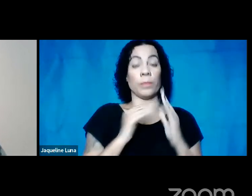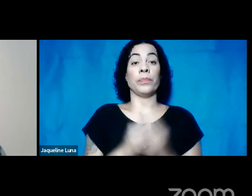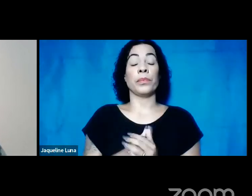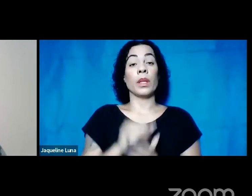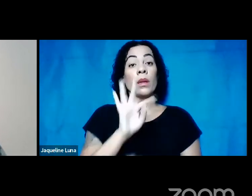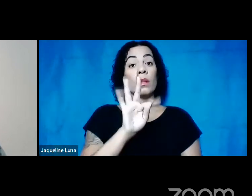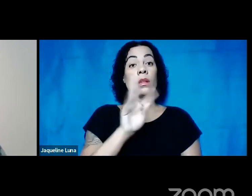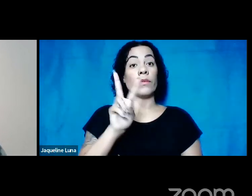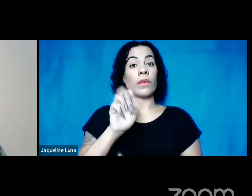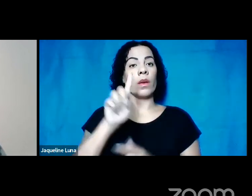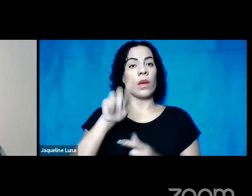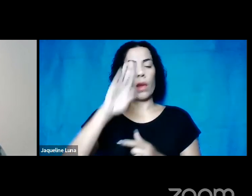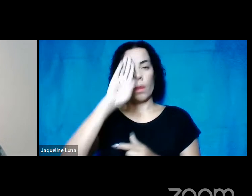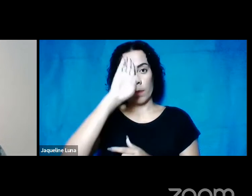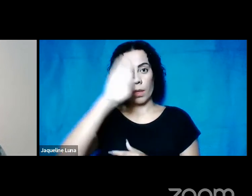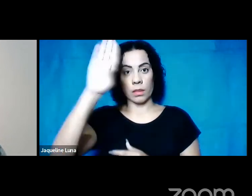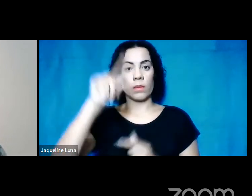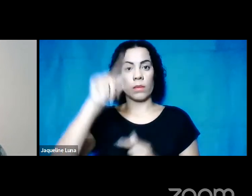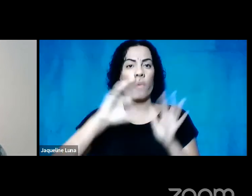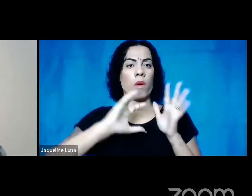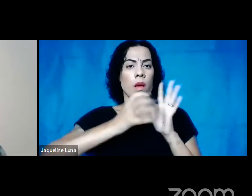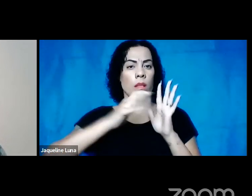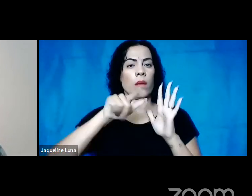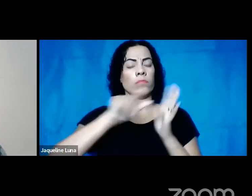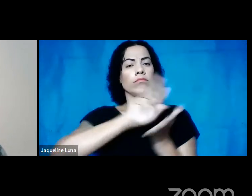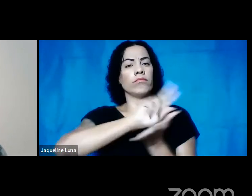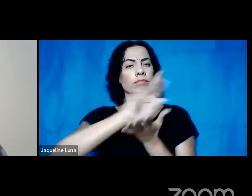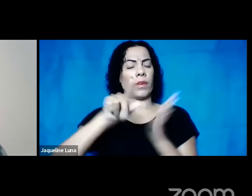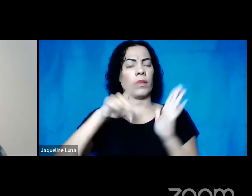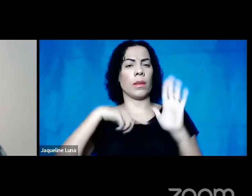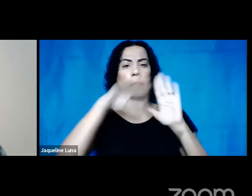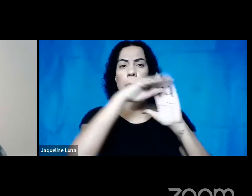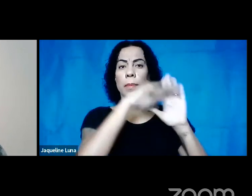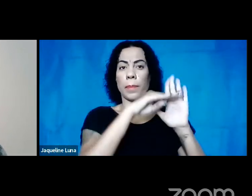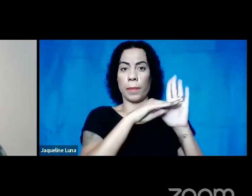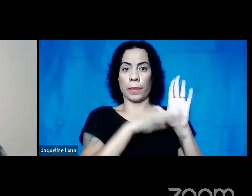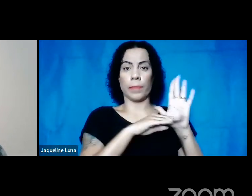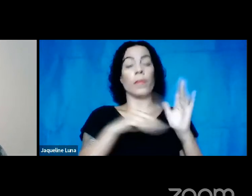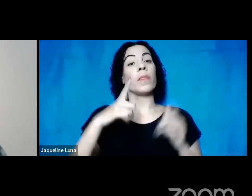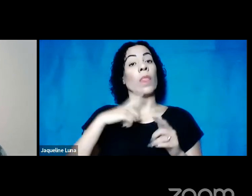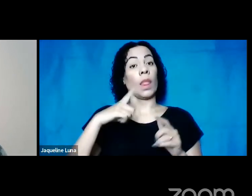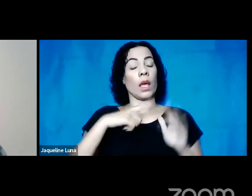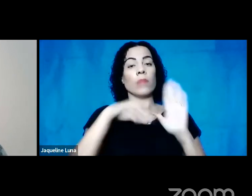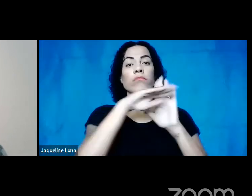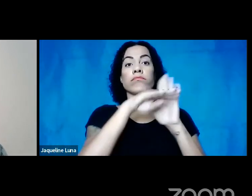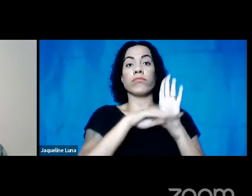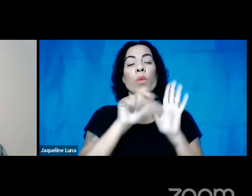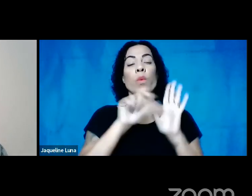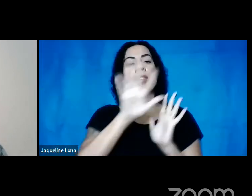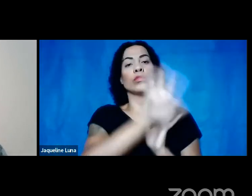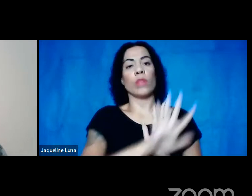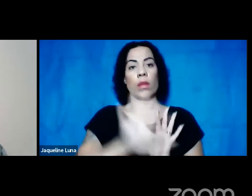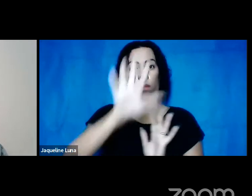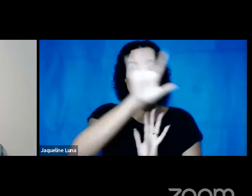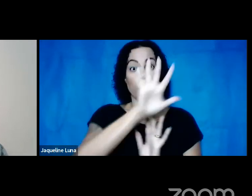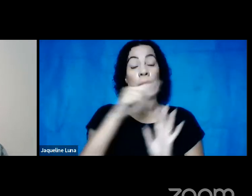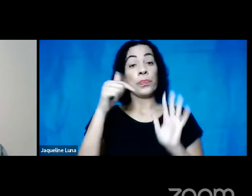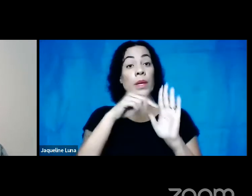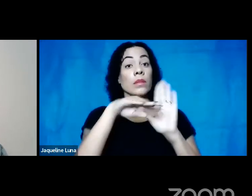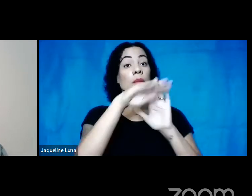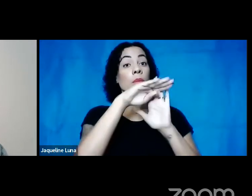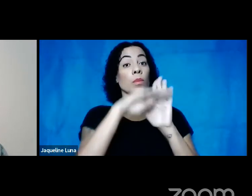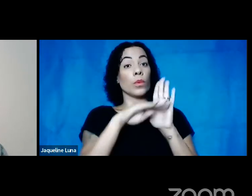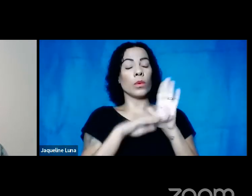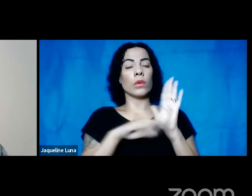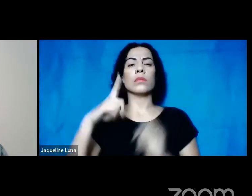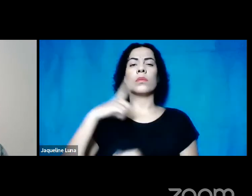canal principal, né, nessa multiprogramação, possui, como eu falei, uma programação generalista, e essa programação ela